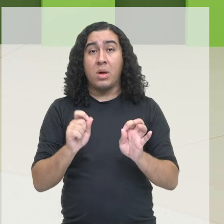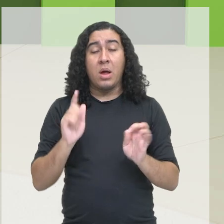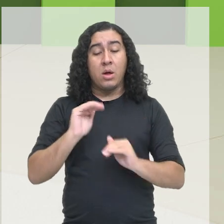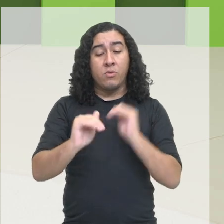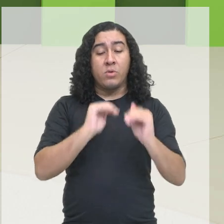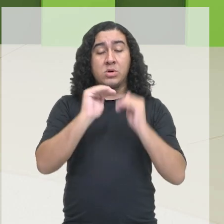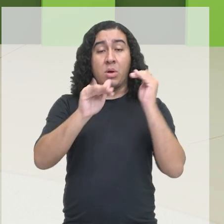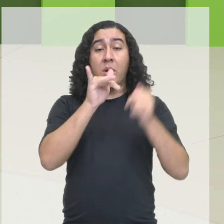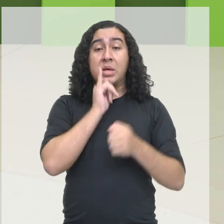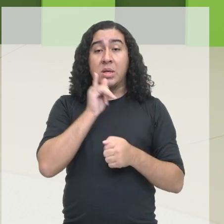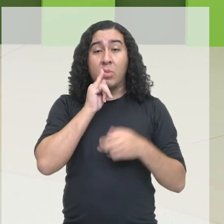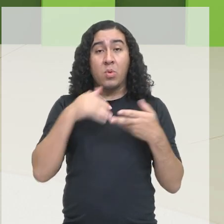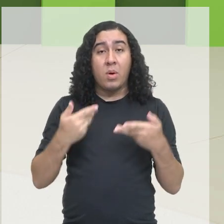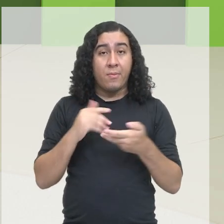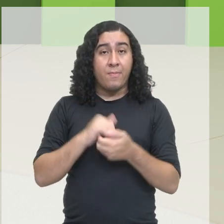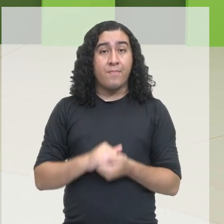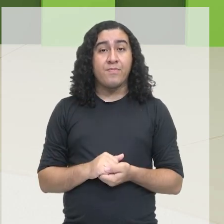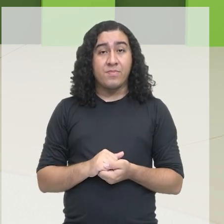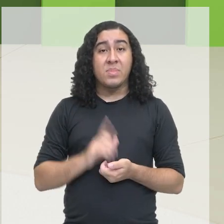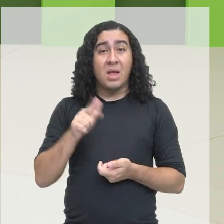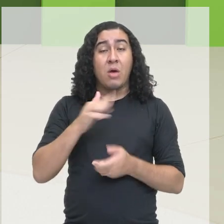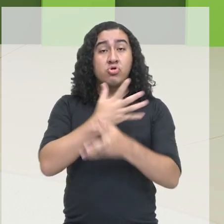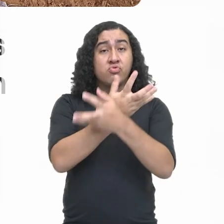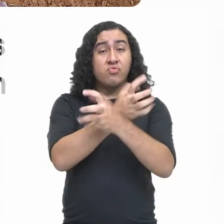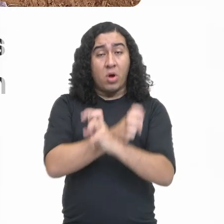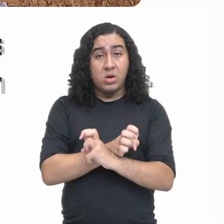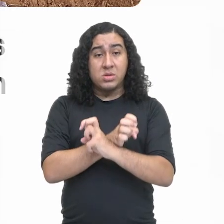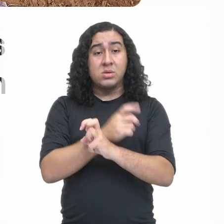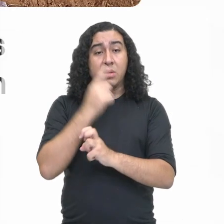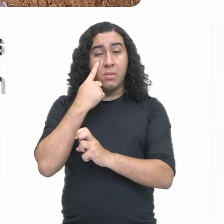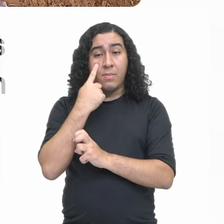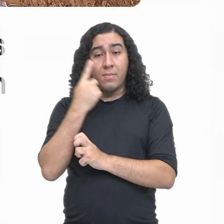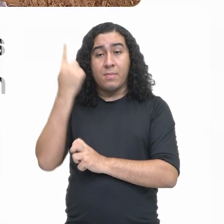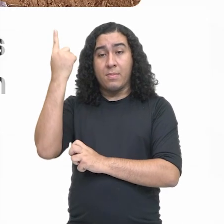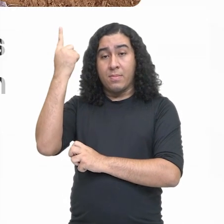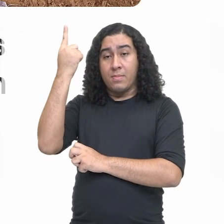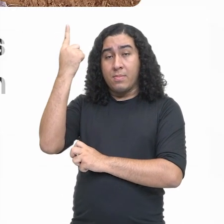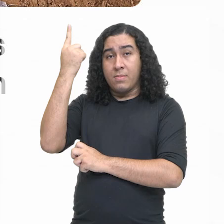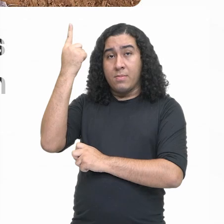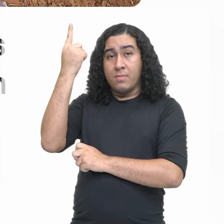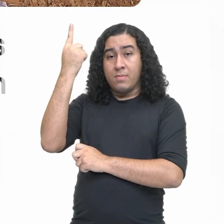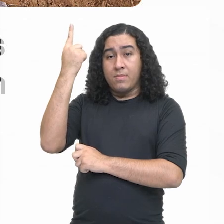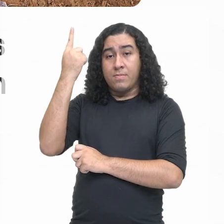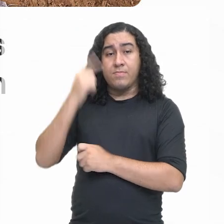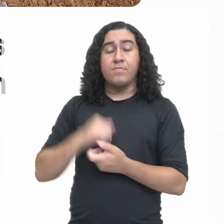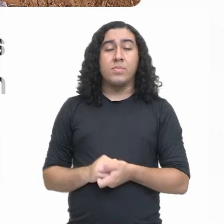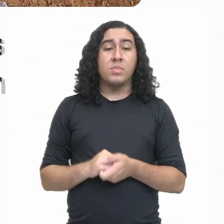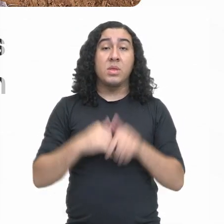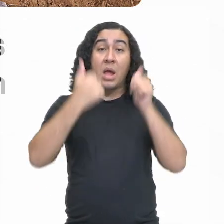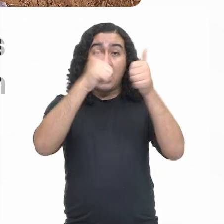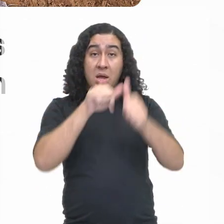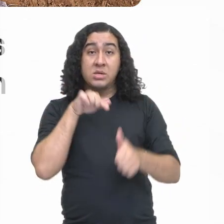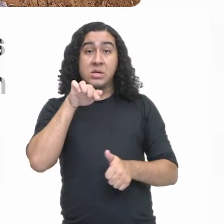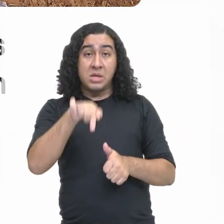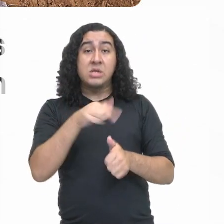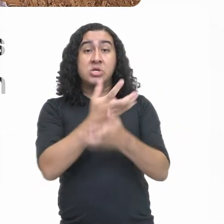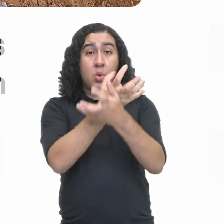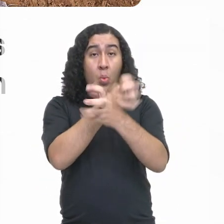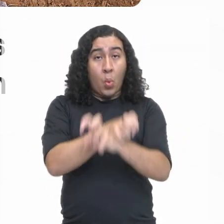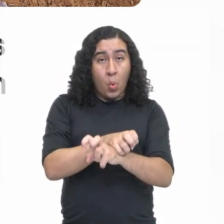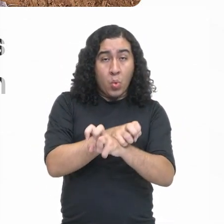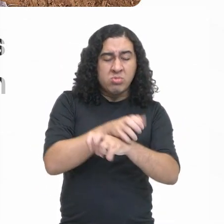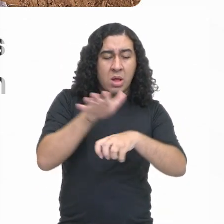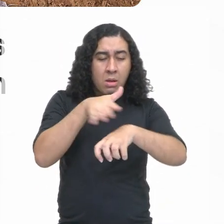evolução, e um exemplo delas são os fósseis, né? Então, nós temos aí que a análise dos fósseis